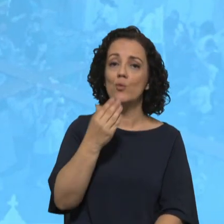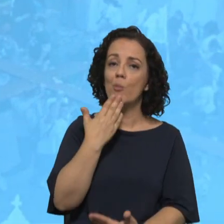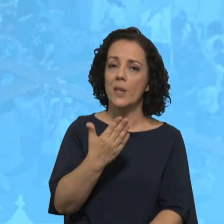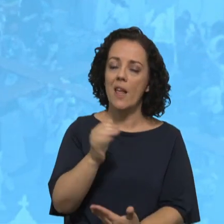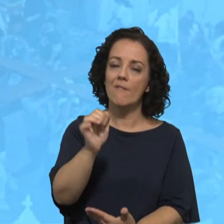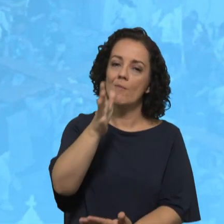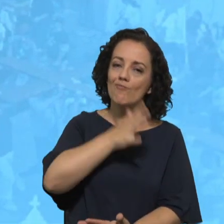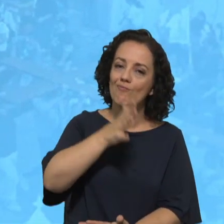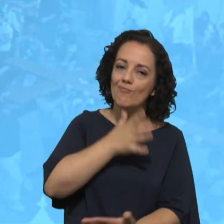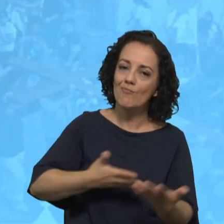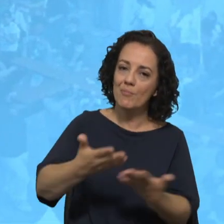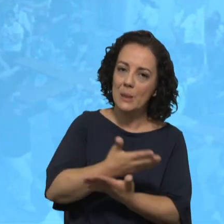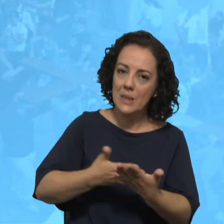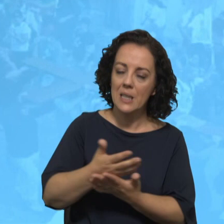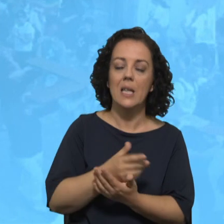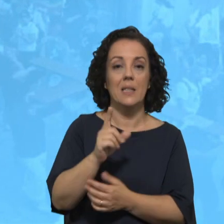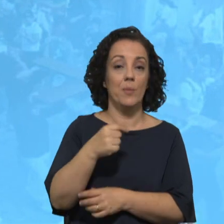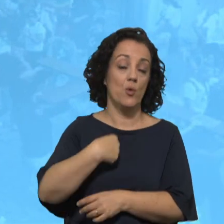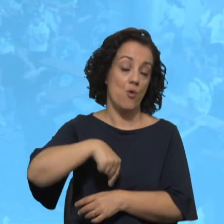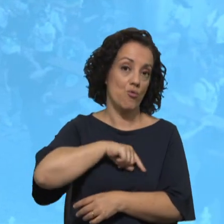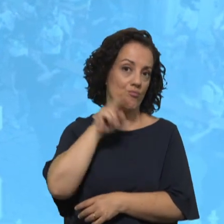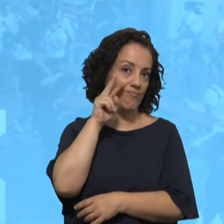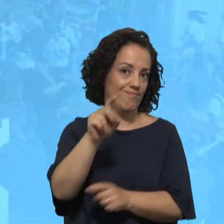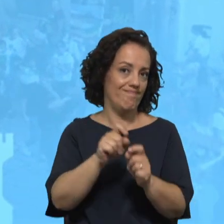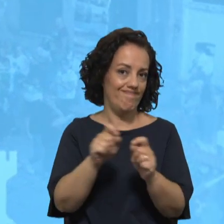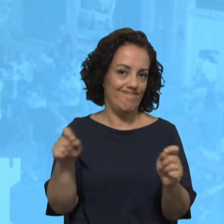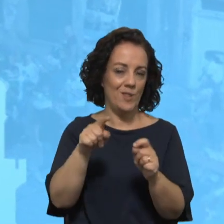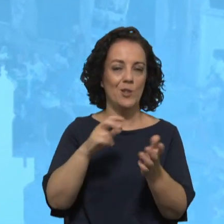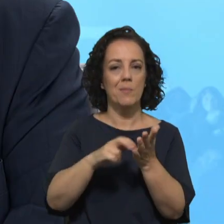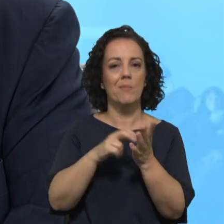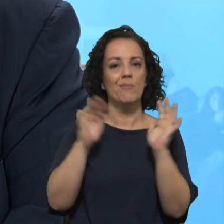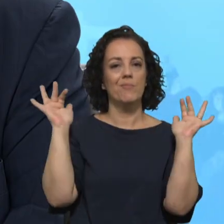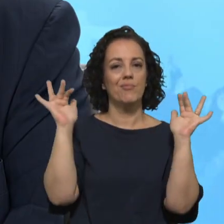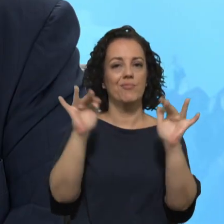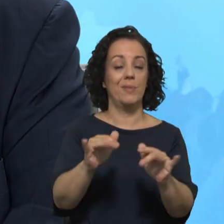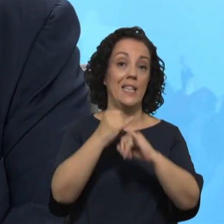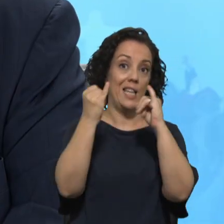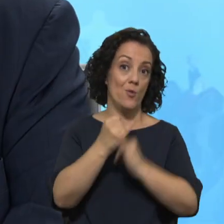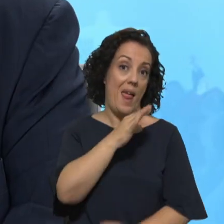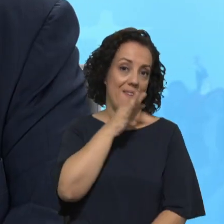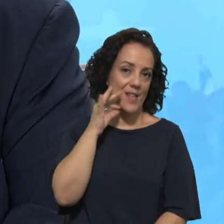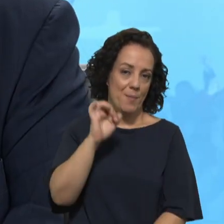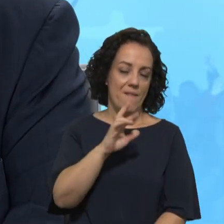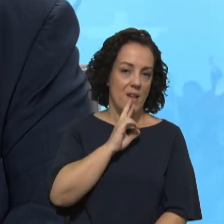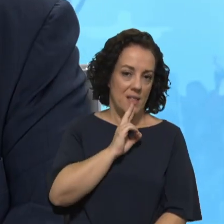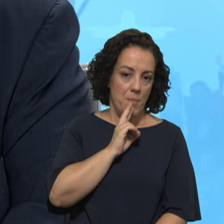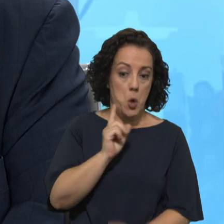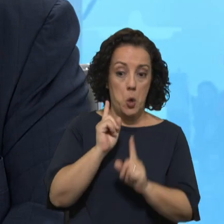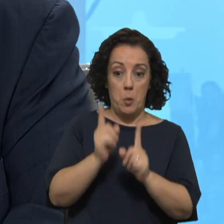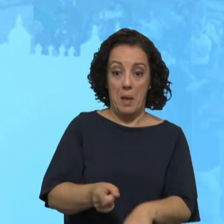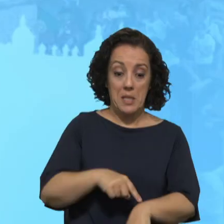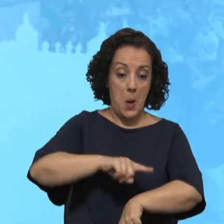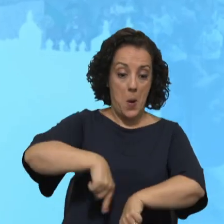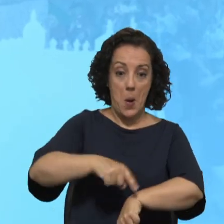Também acompanharemos a peregrinação internacional aniversária em Fátima, que se inicia dentro de